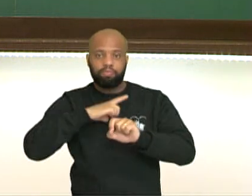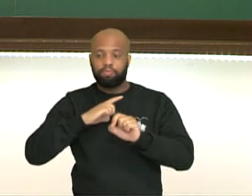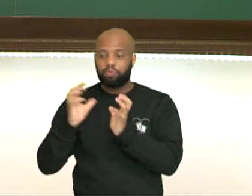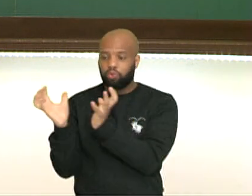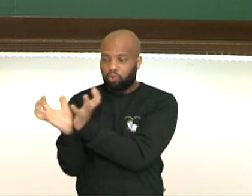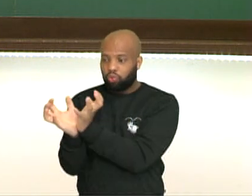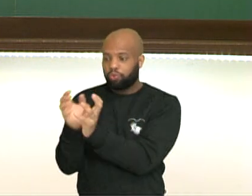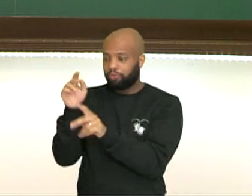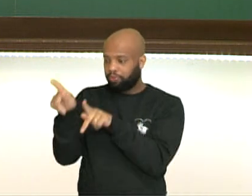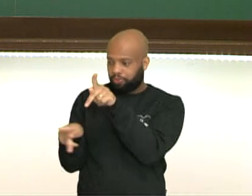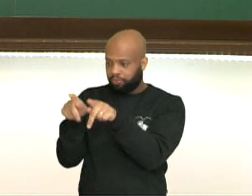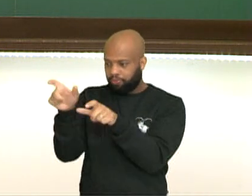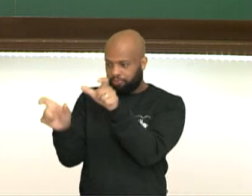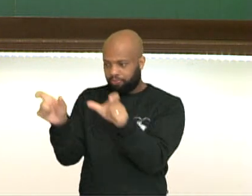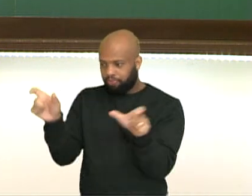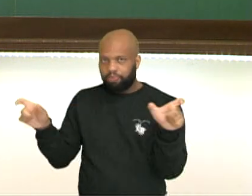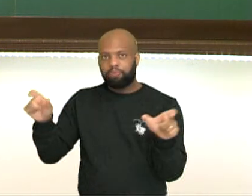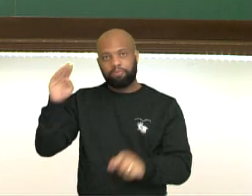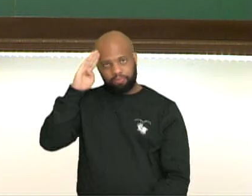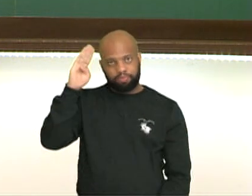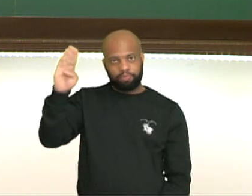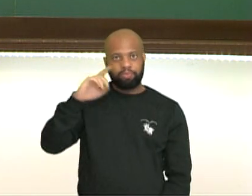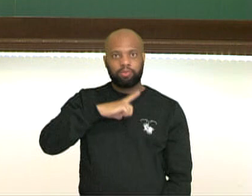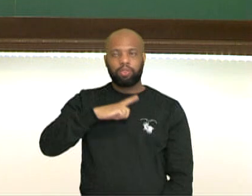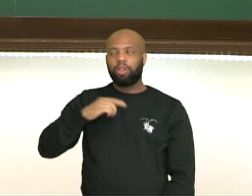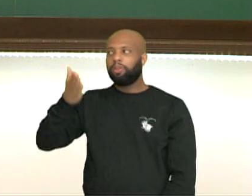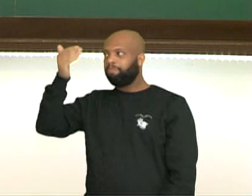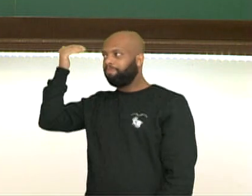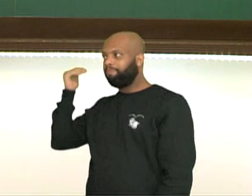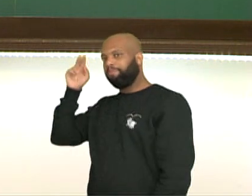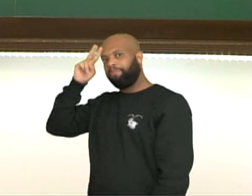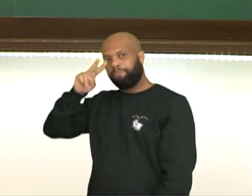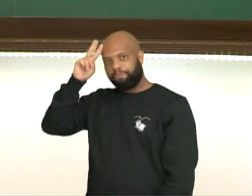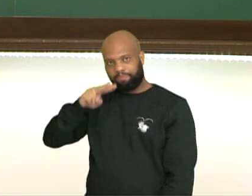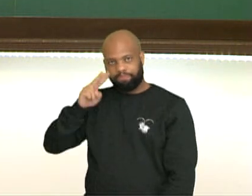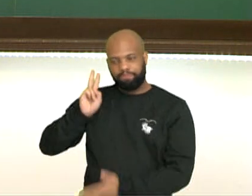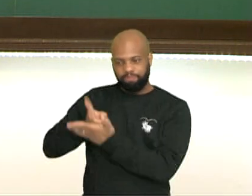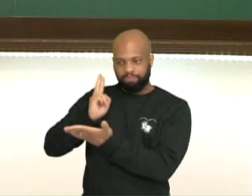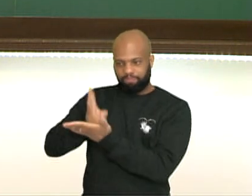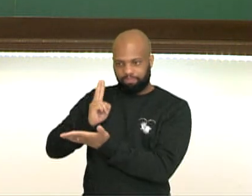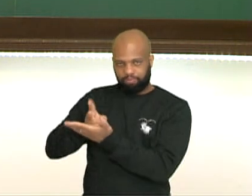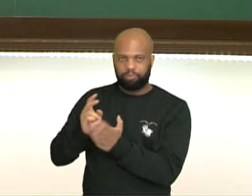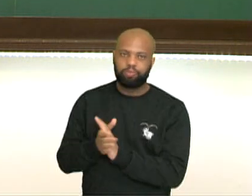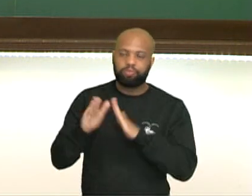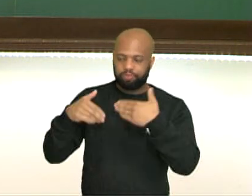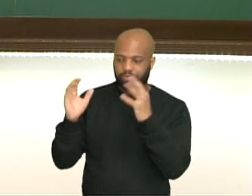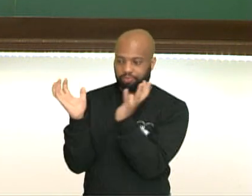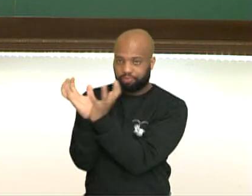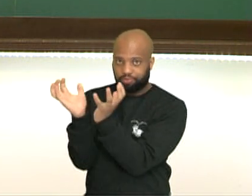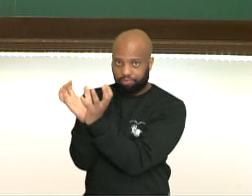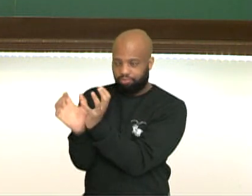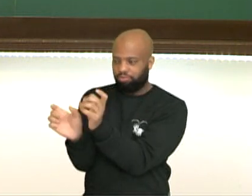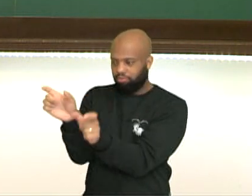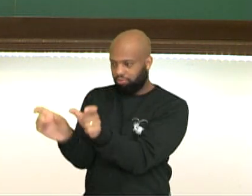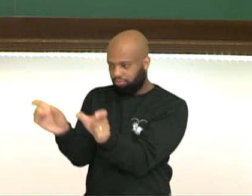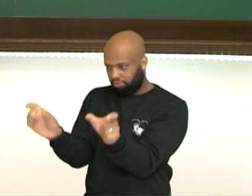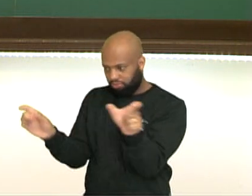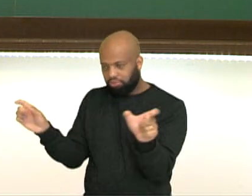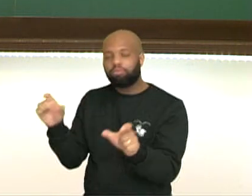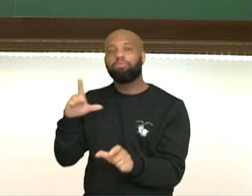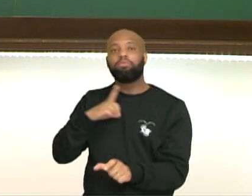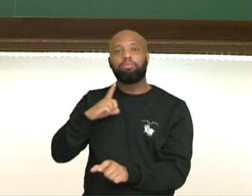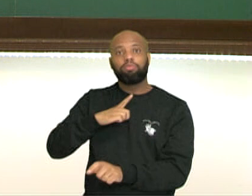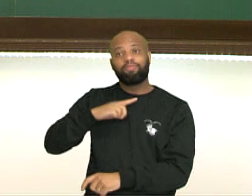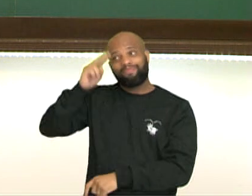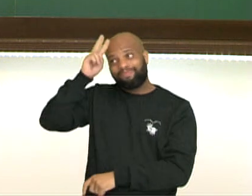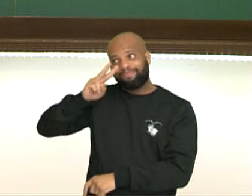de pessoas, principalmente com passado histórico. Então, são um grupo, um conjunto de pessoas que tem